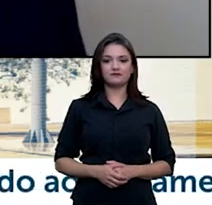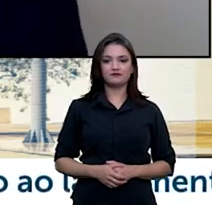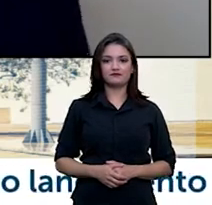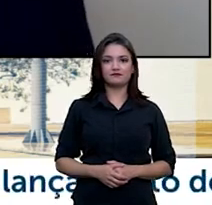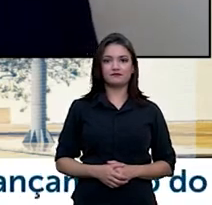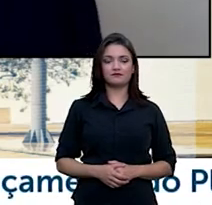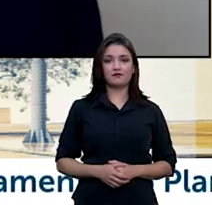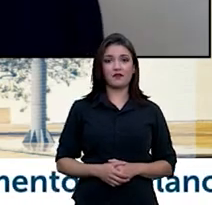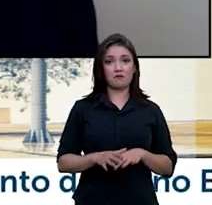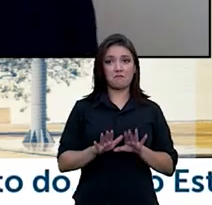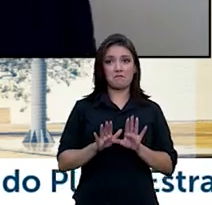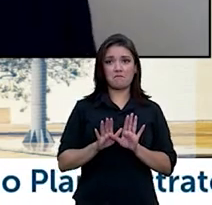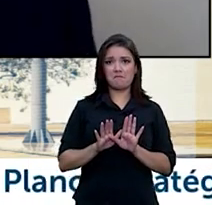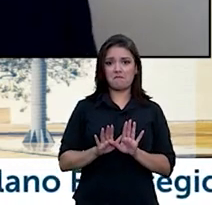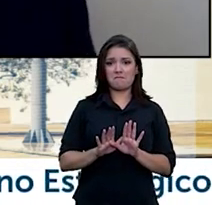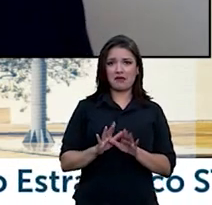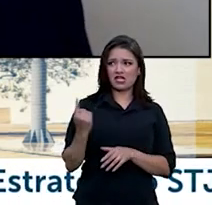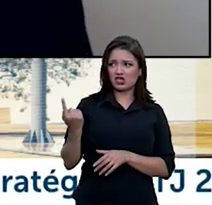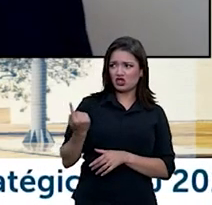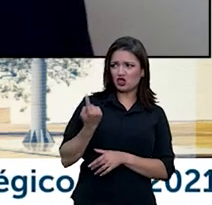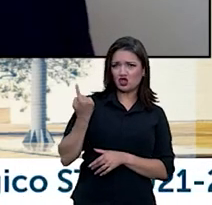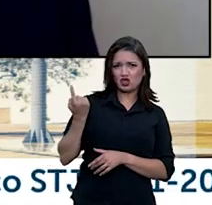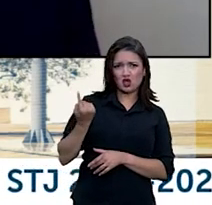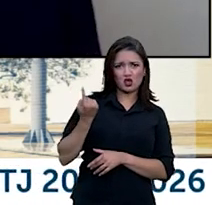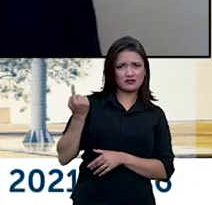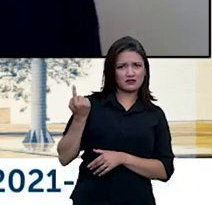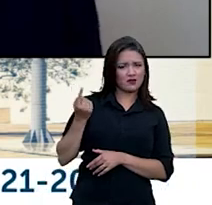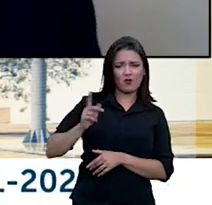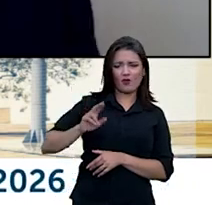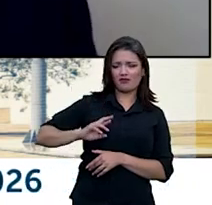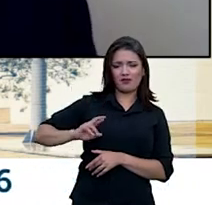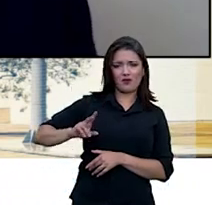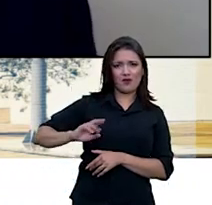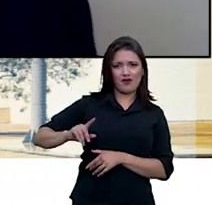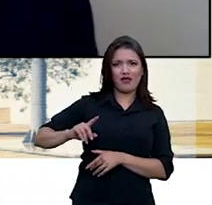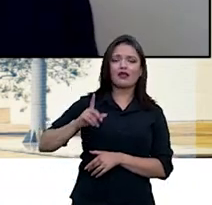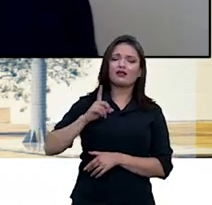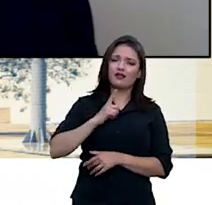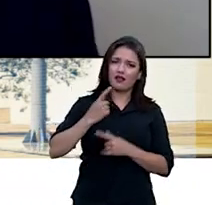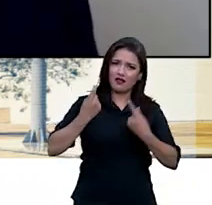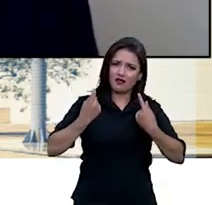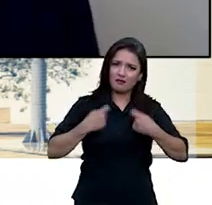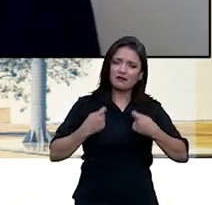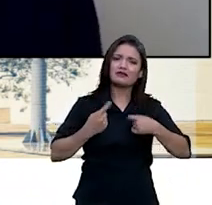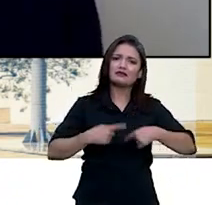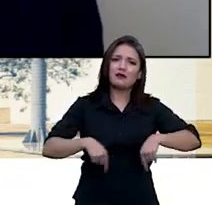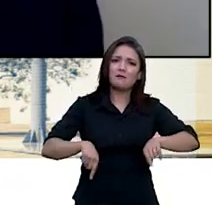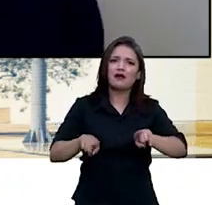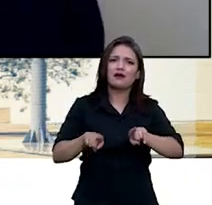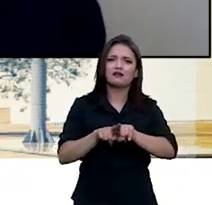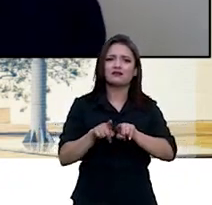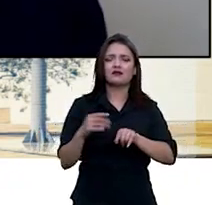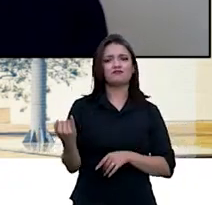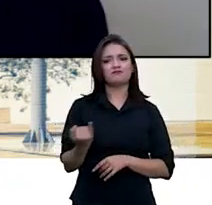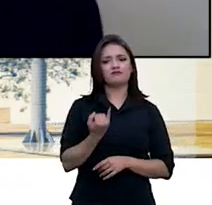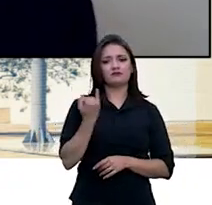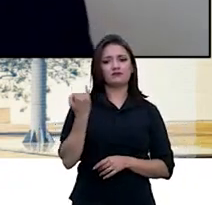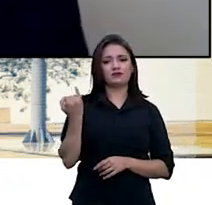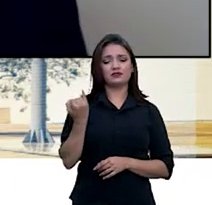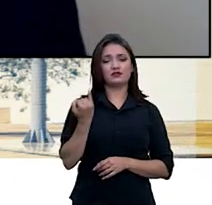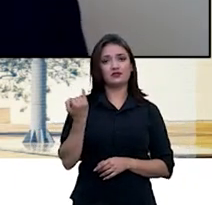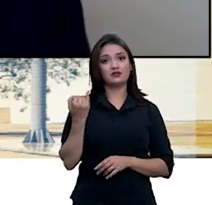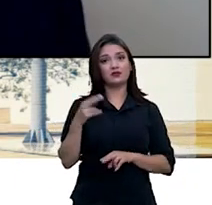G1 e o direito previdenciário com CNJ no que concerne ao programa Justiça A